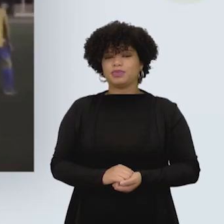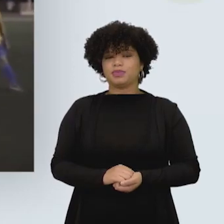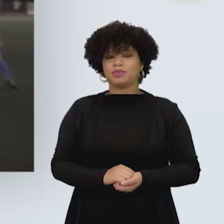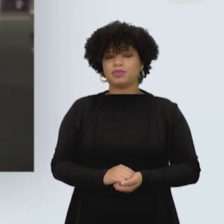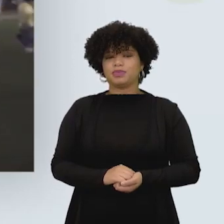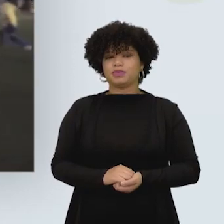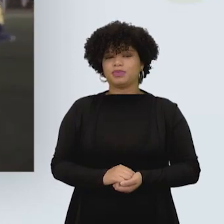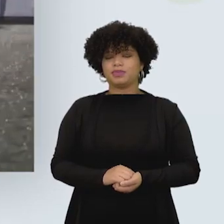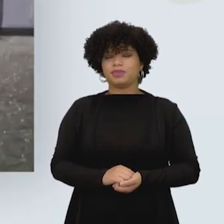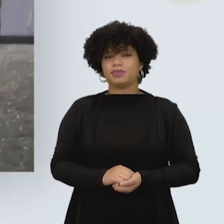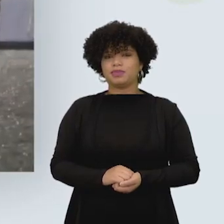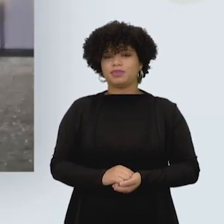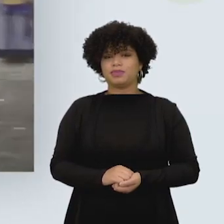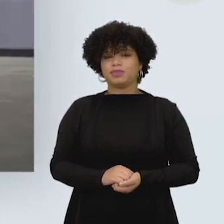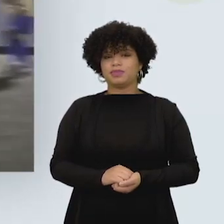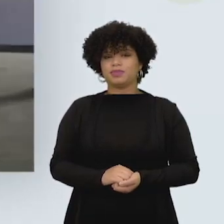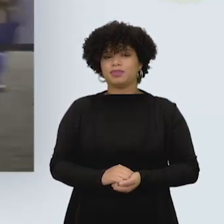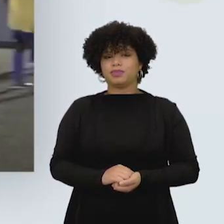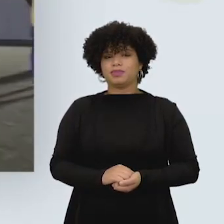Só tem um aberto à sua esquerda.